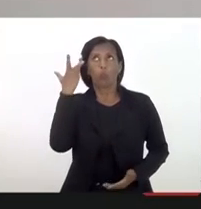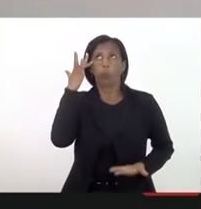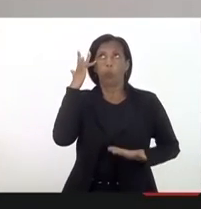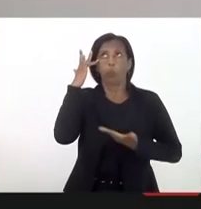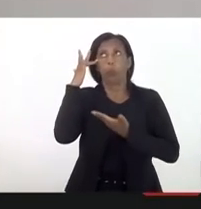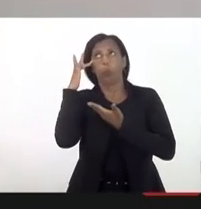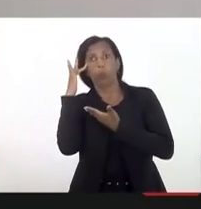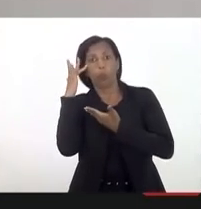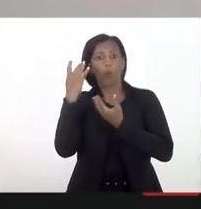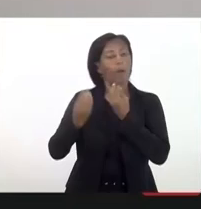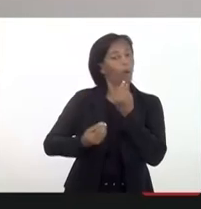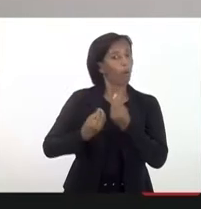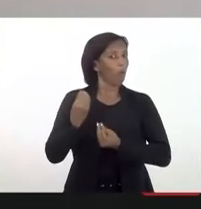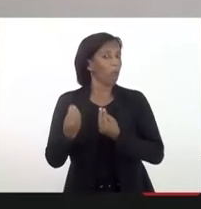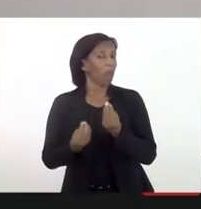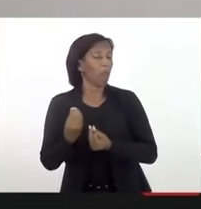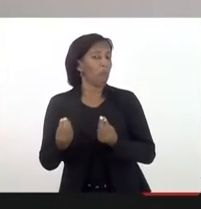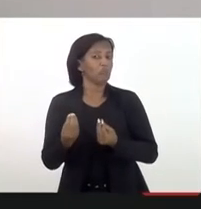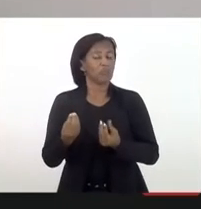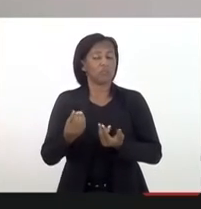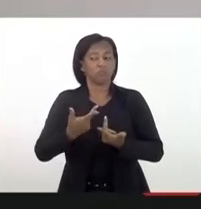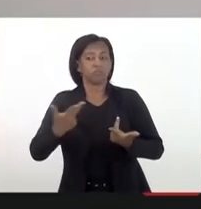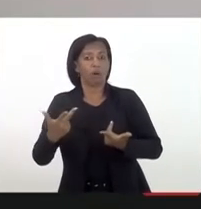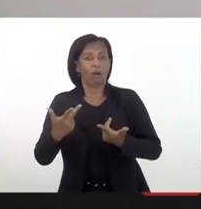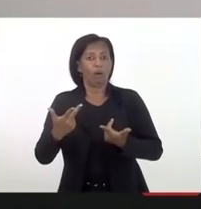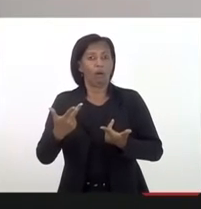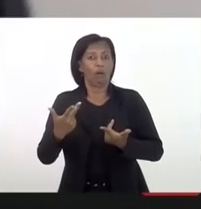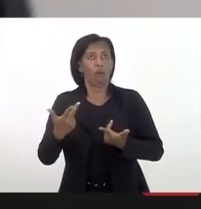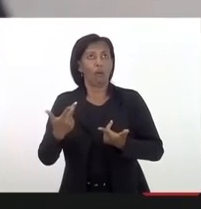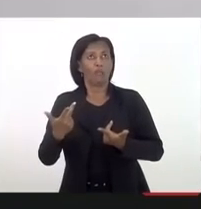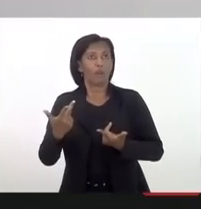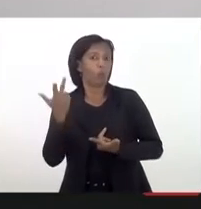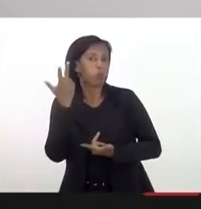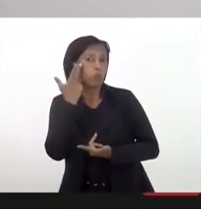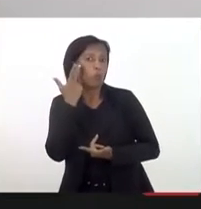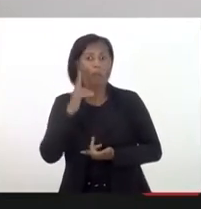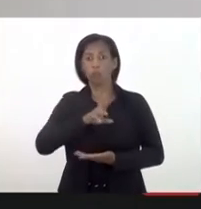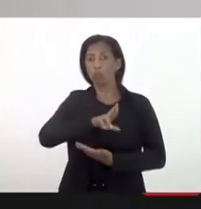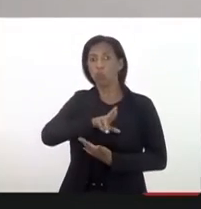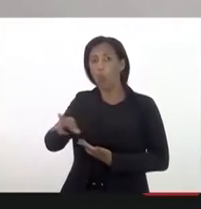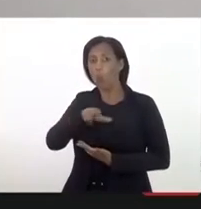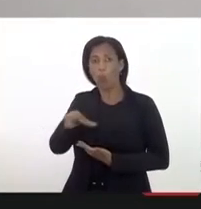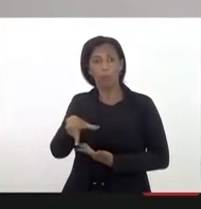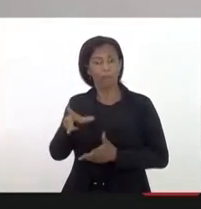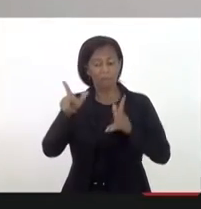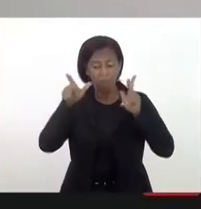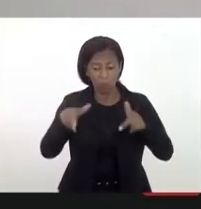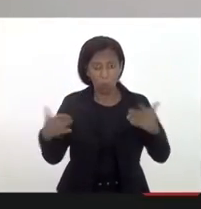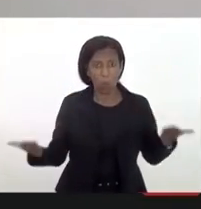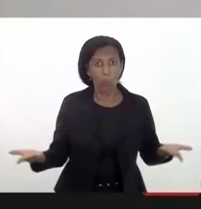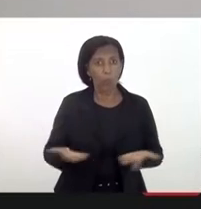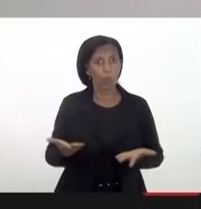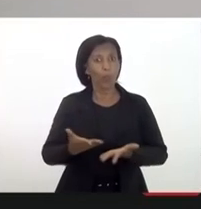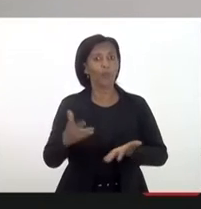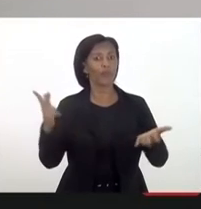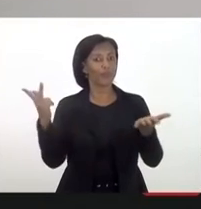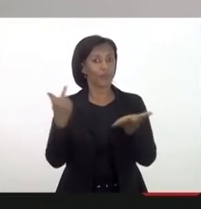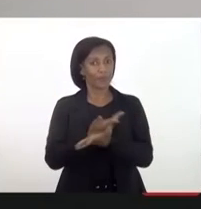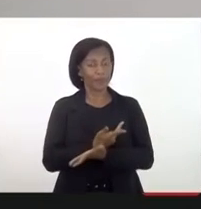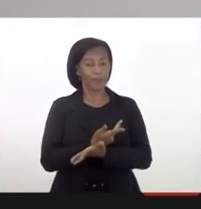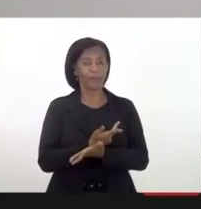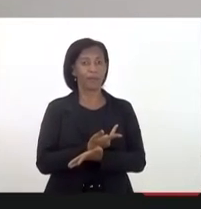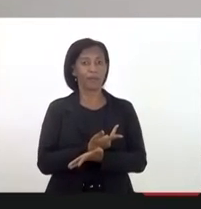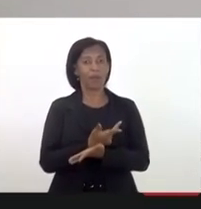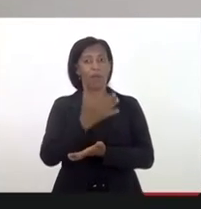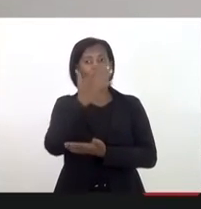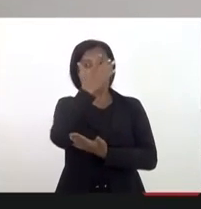achando como se fosse uma coisa inercial e não é. Da maneira como está hoje, como falando, o pessoal vai